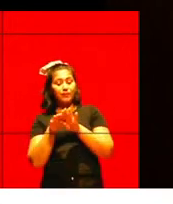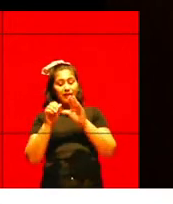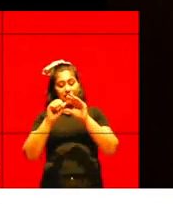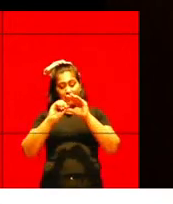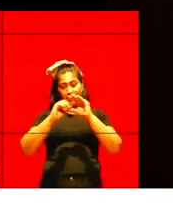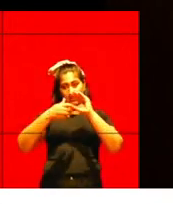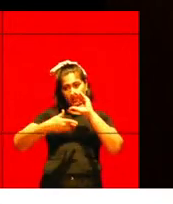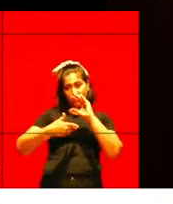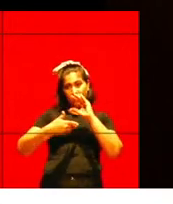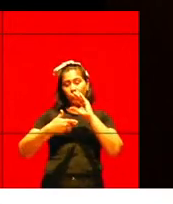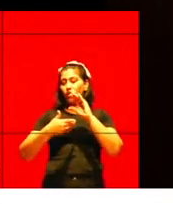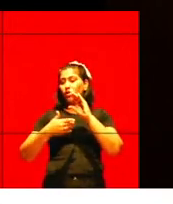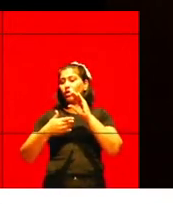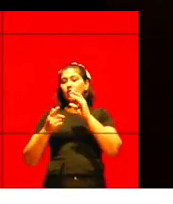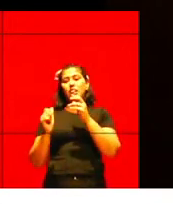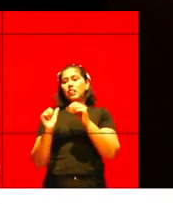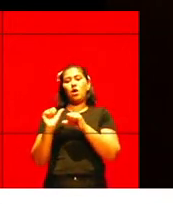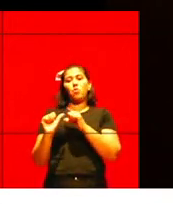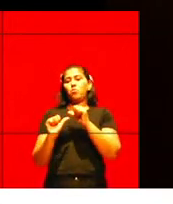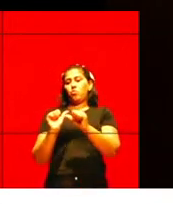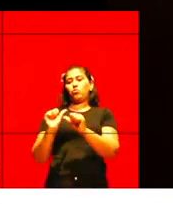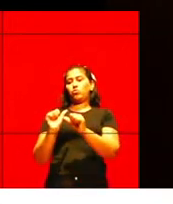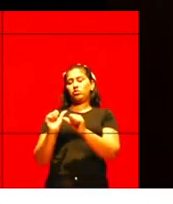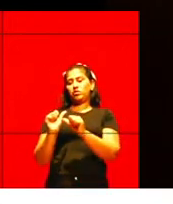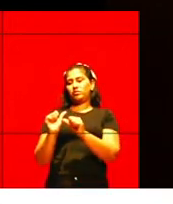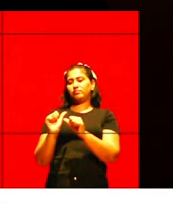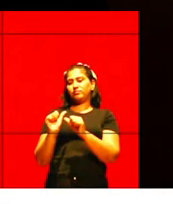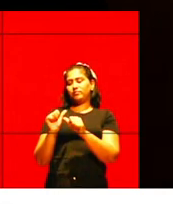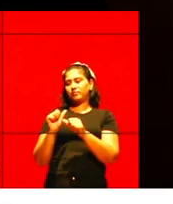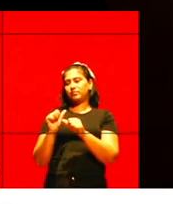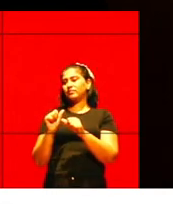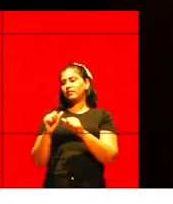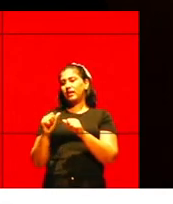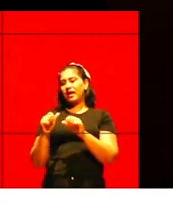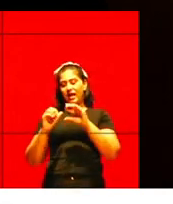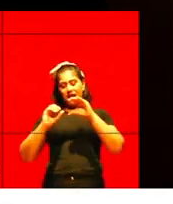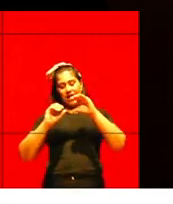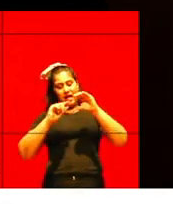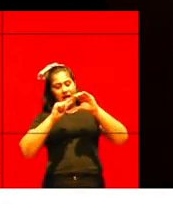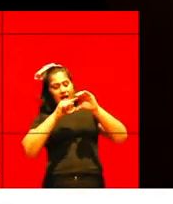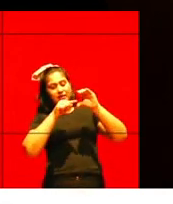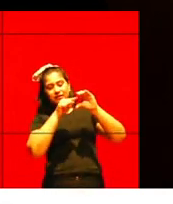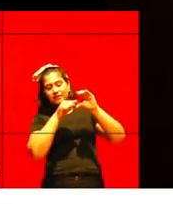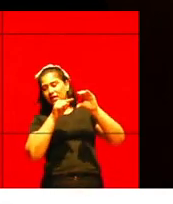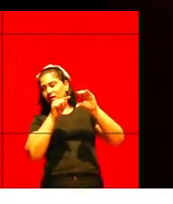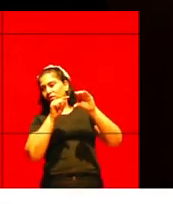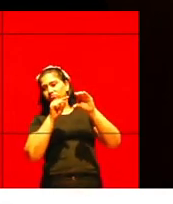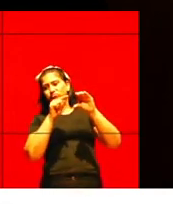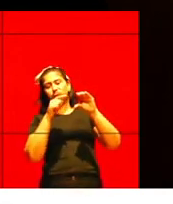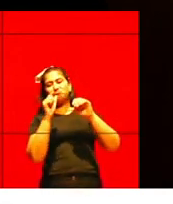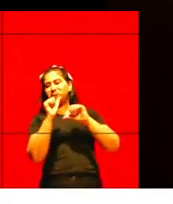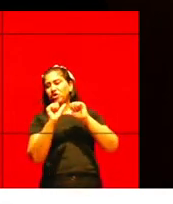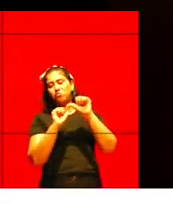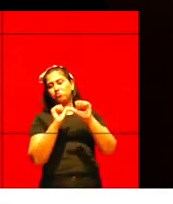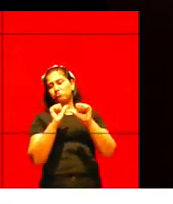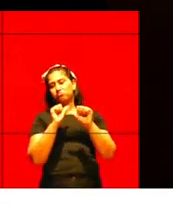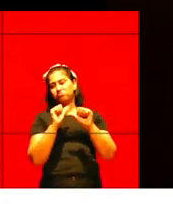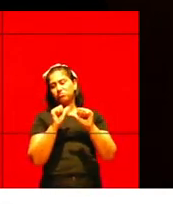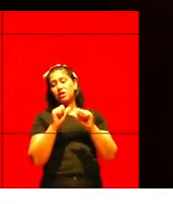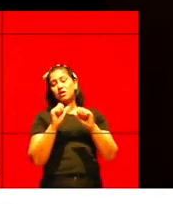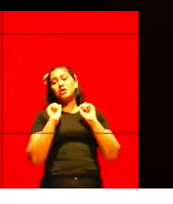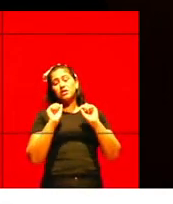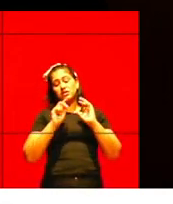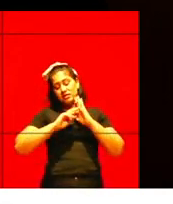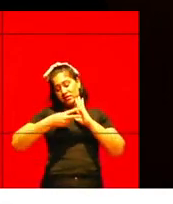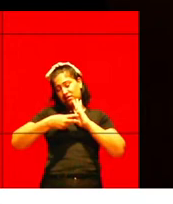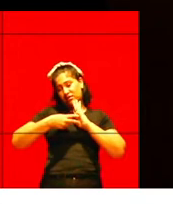alterar o equilíbrio osmótico das células. Cobriu ali um pedacinho, mas é as células. O que que significa?